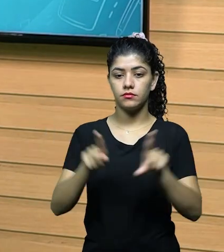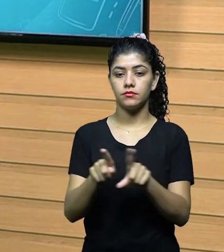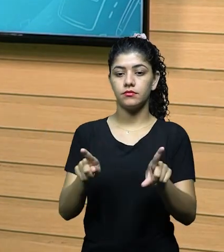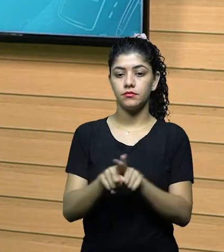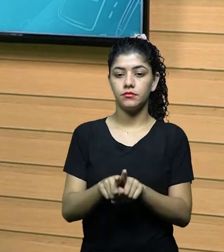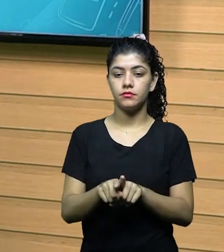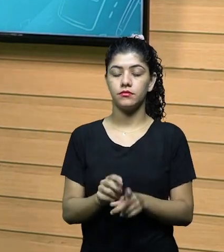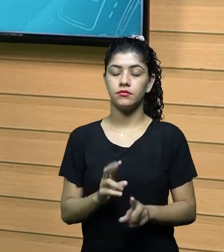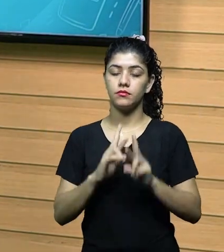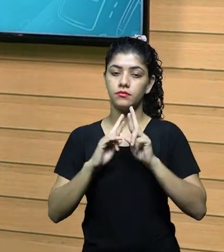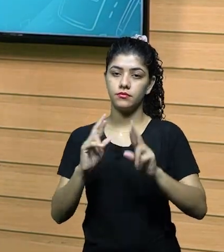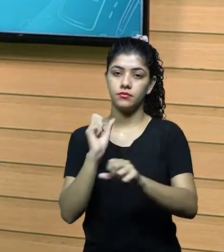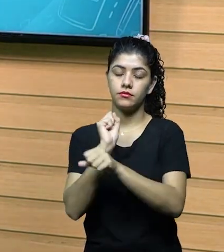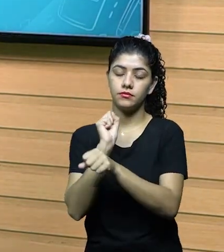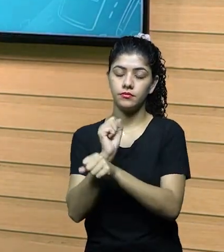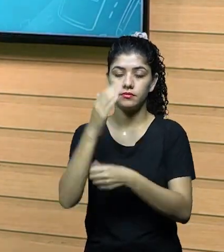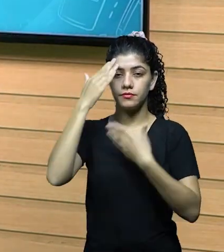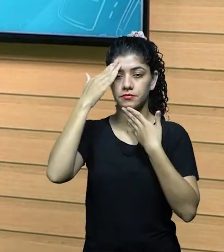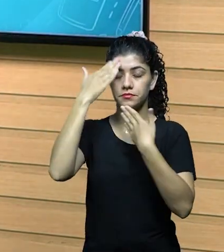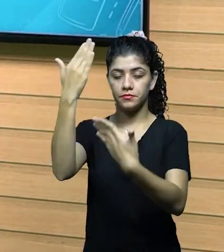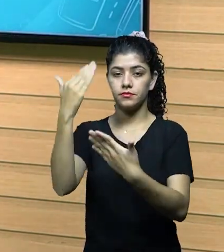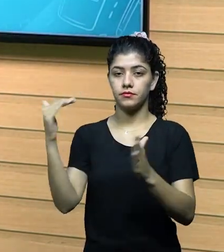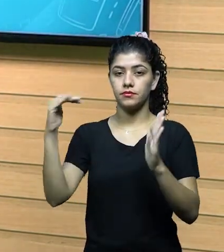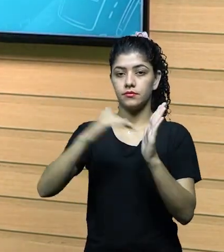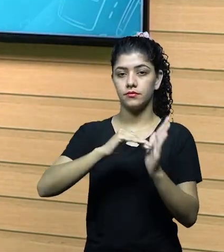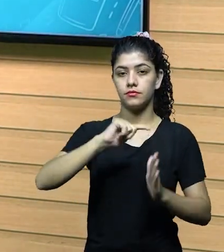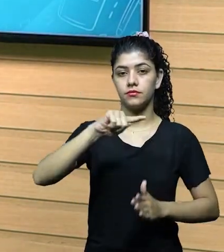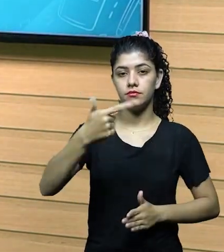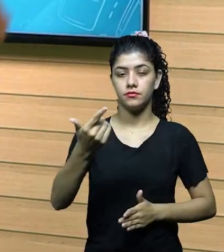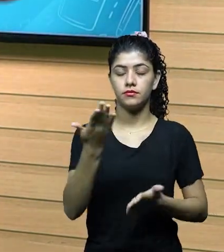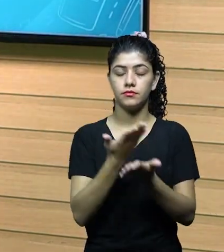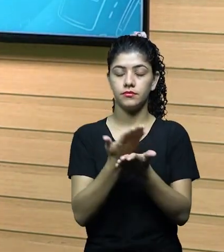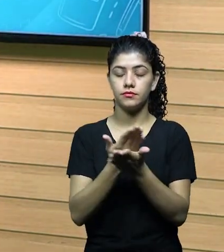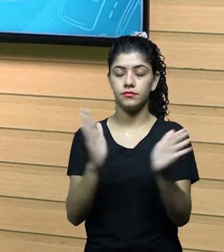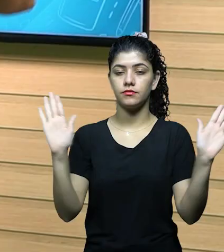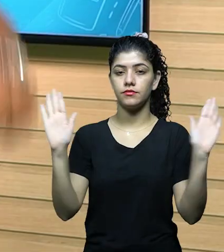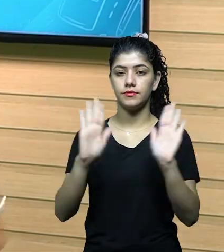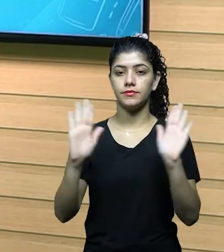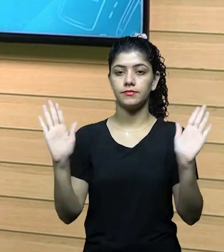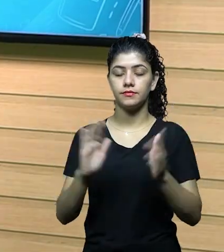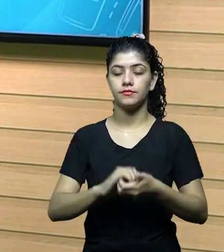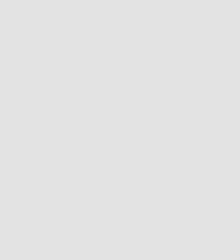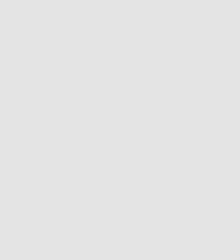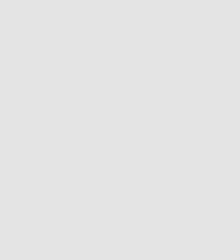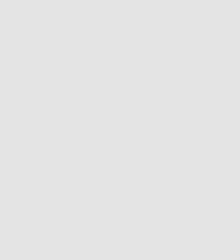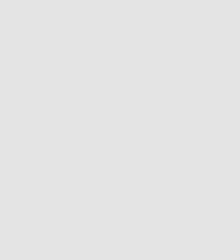aulas falando sobre o assunto e então aguarde. Muito obrigado e até a próxima.